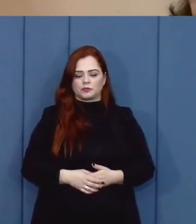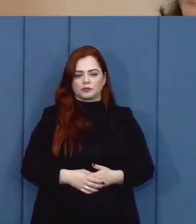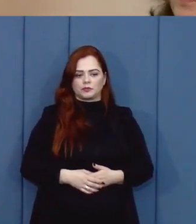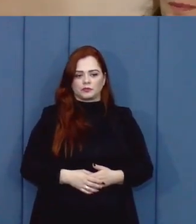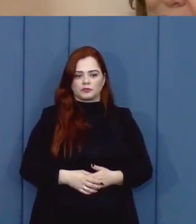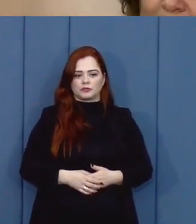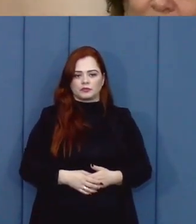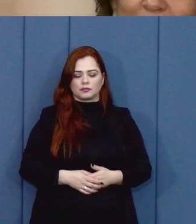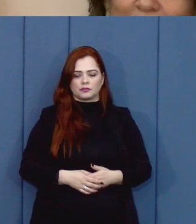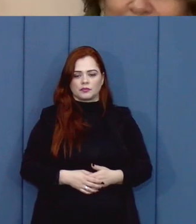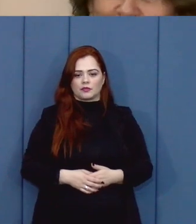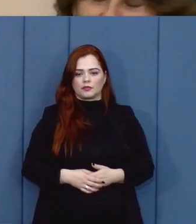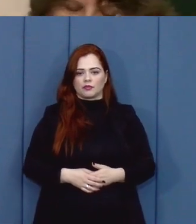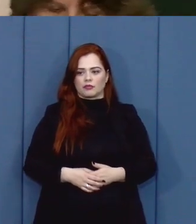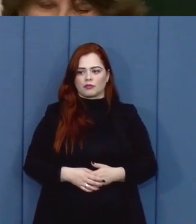Jorge. Obrigado.